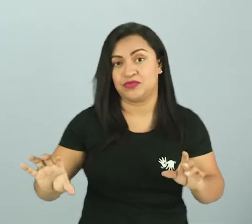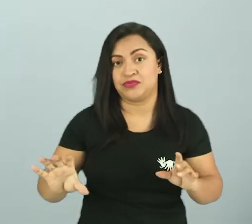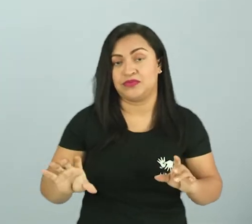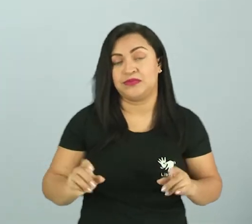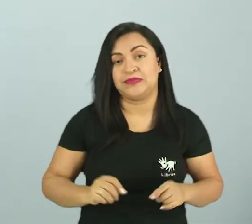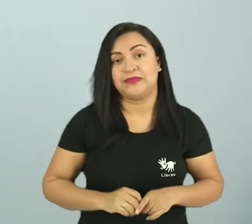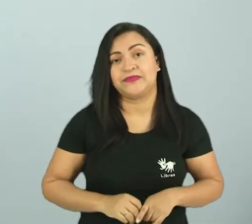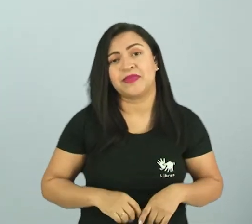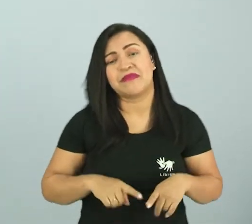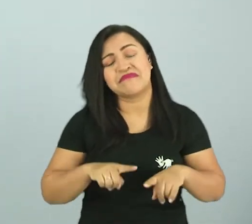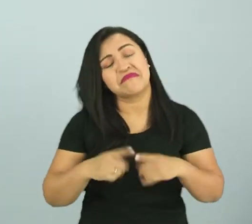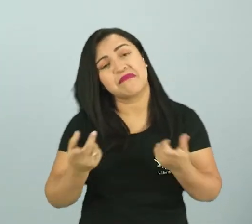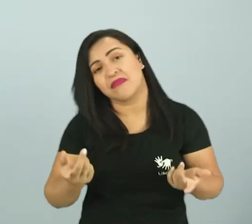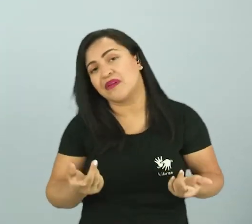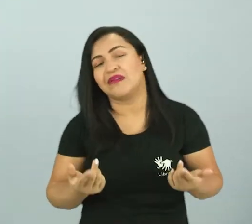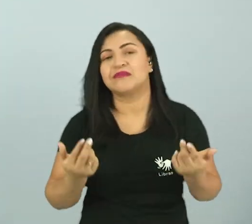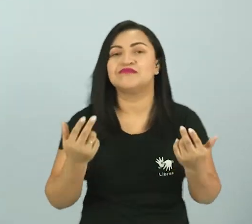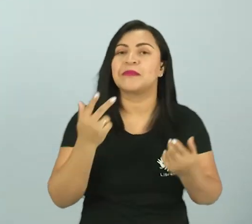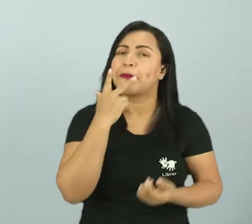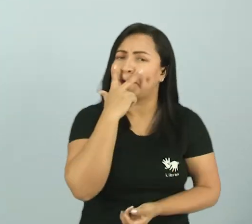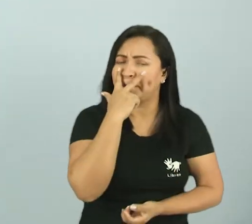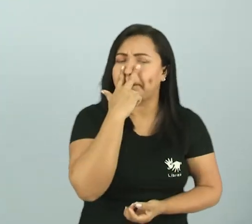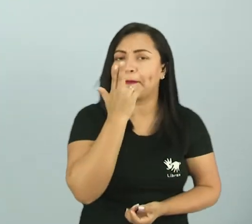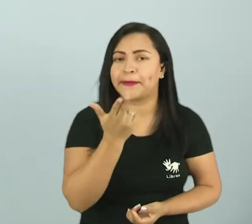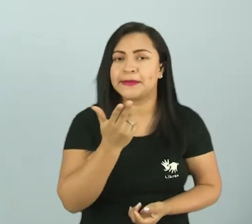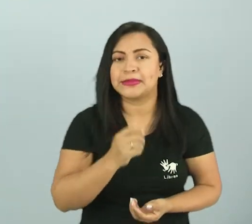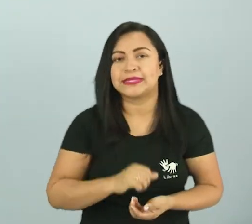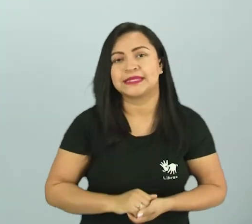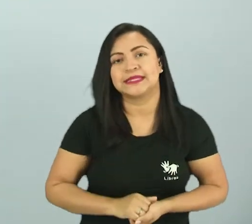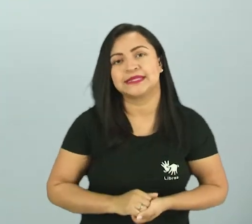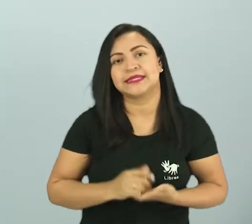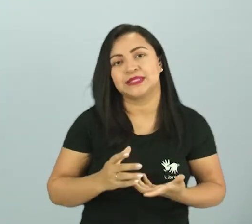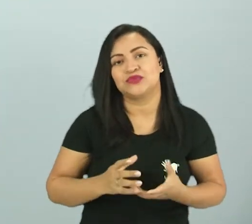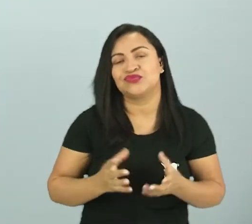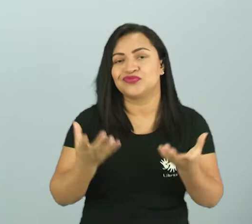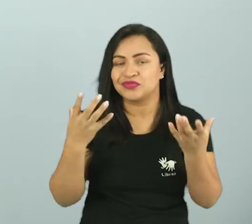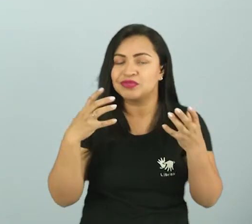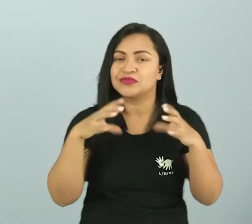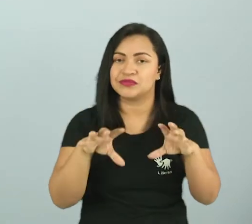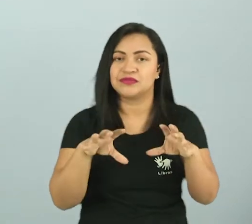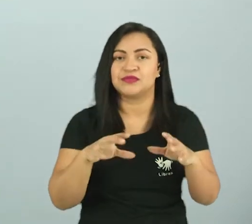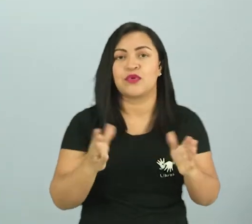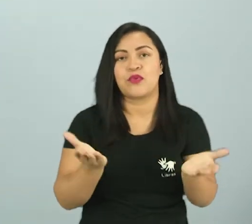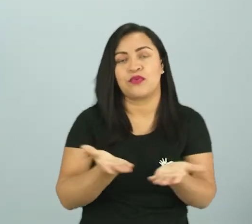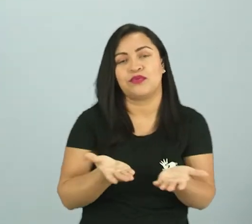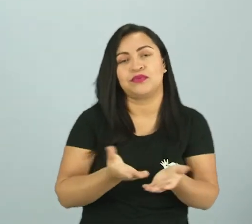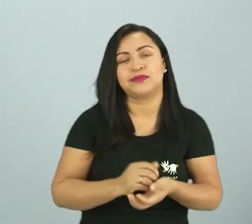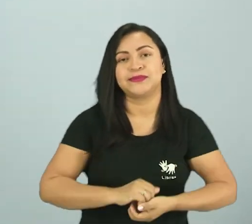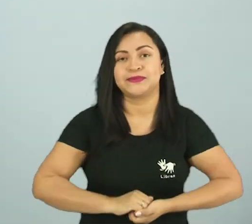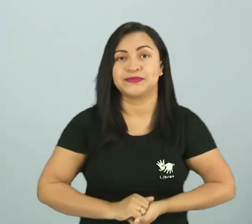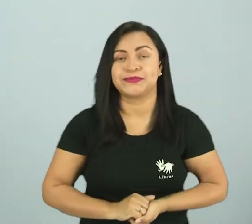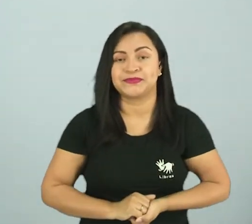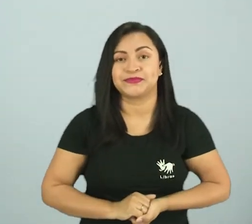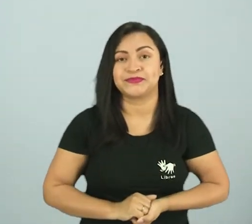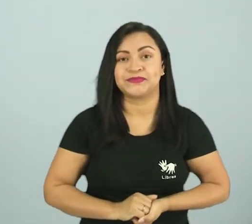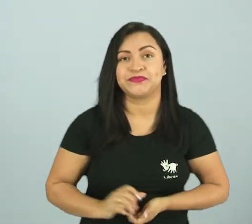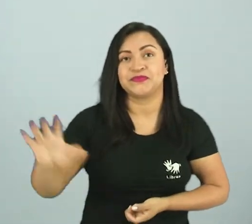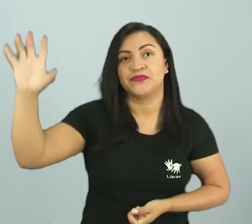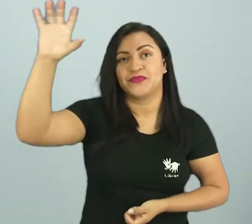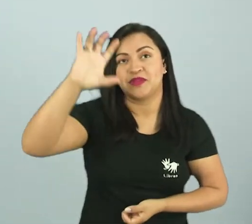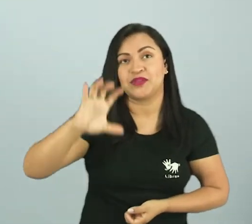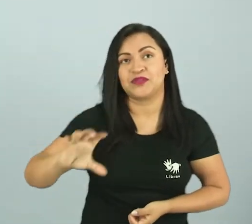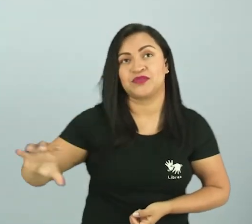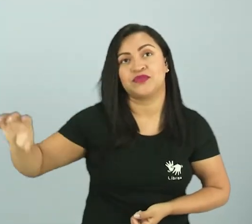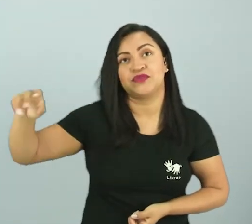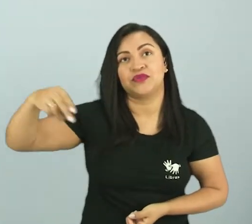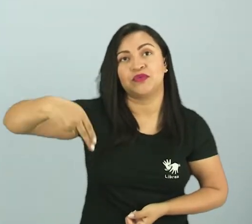é quase a mesma dança. Então é isso que a gente quer dar um enfoque hoje. Vamos lá, a gente fala um pouquinho da região Nordeste